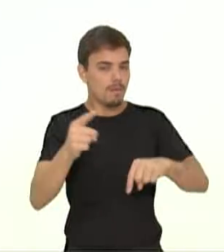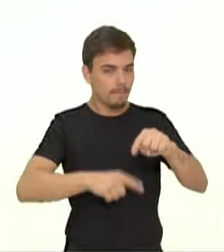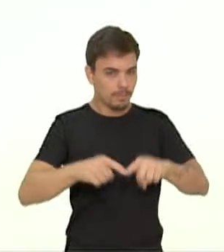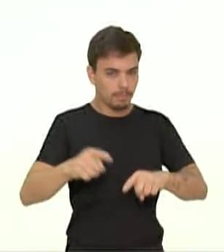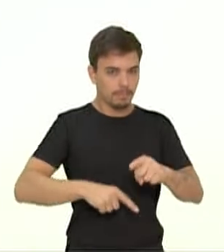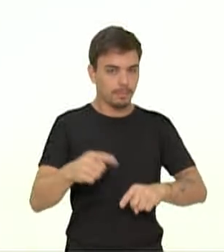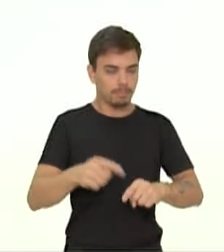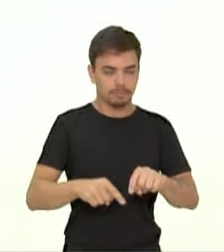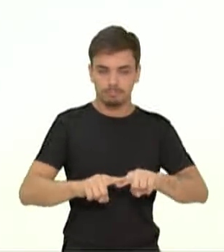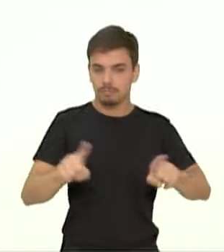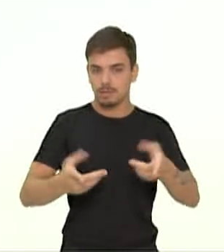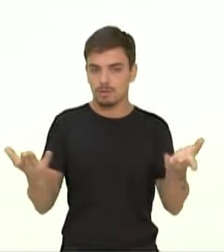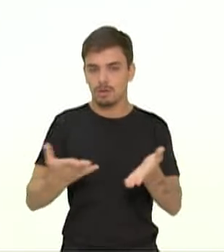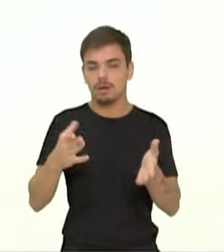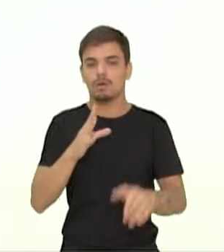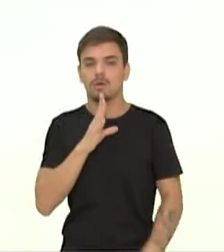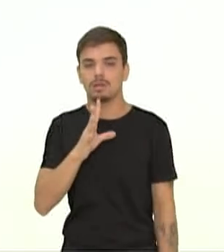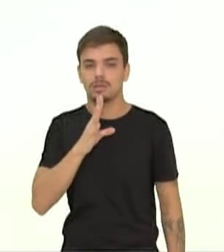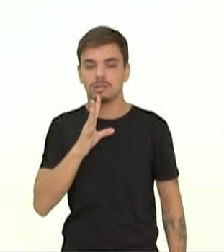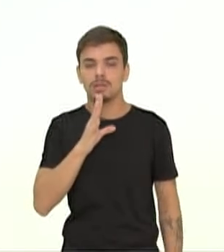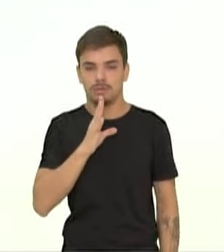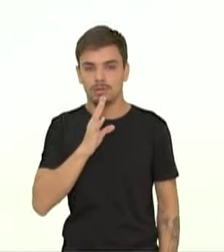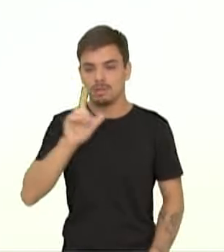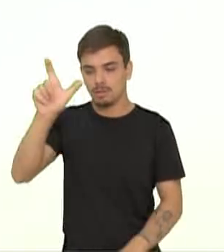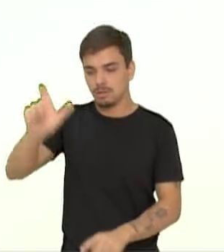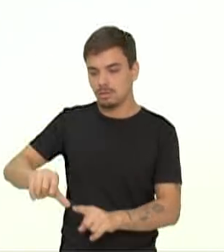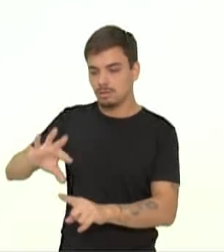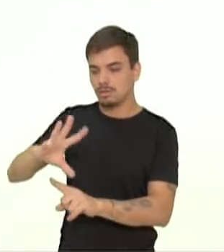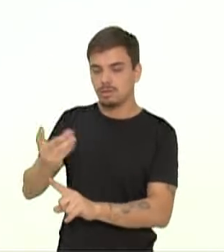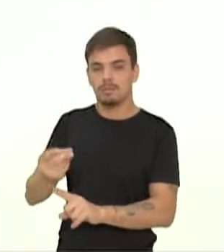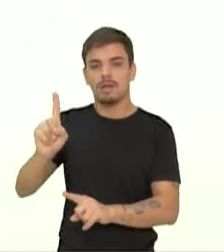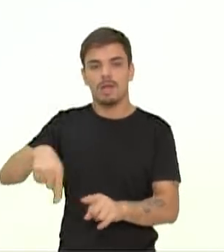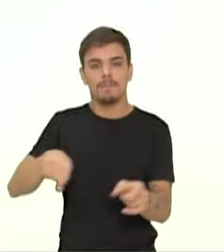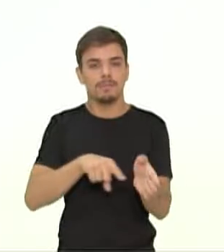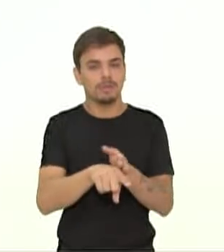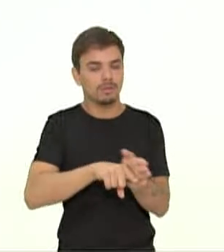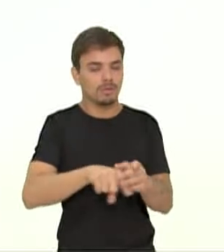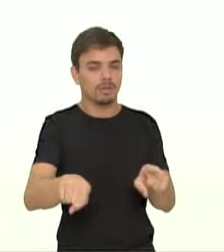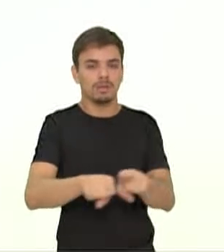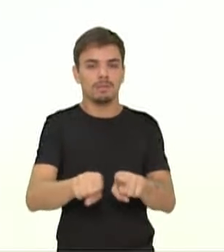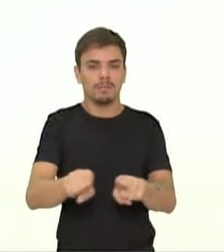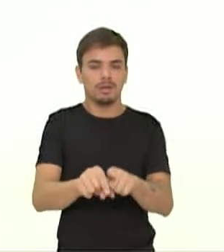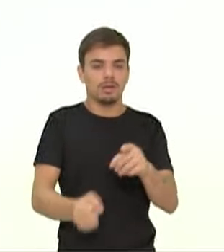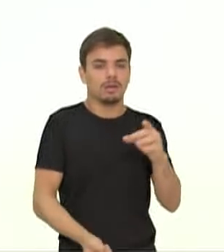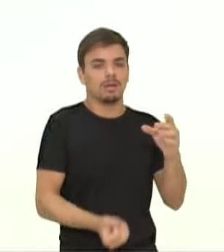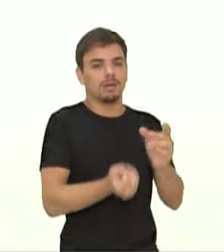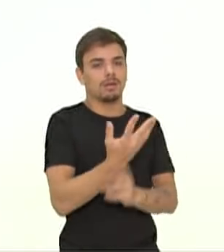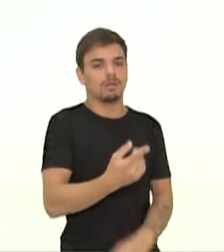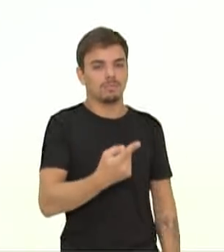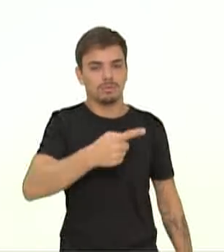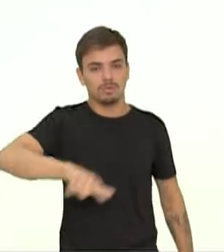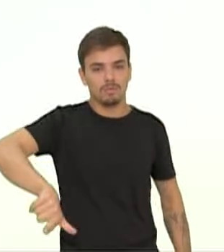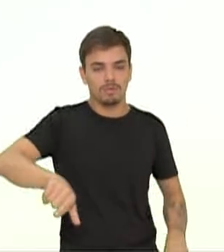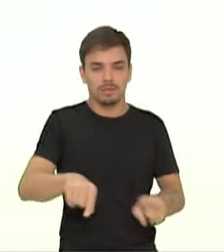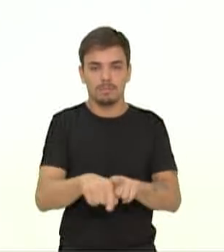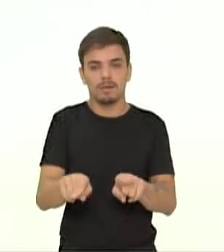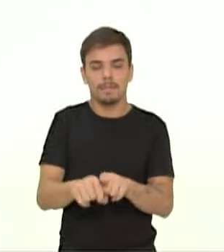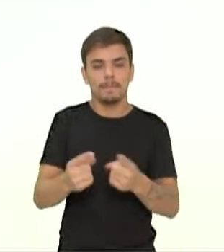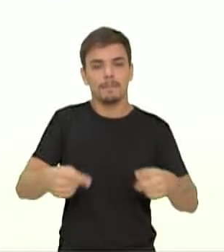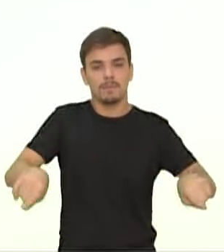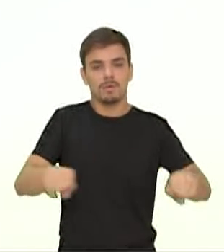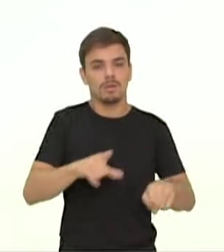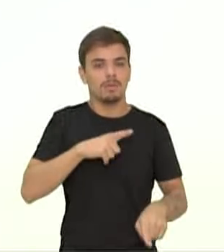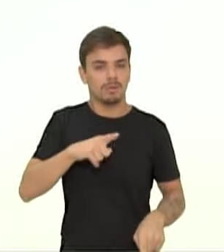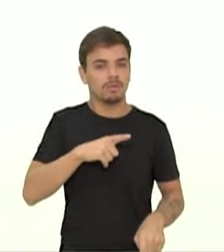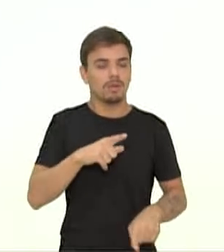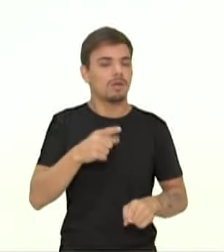Vamos conhecer um grupo onde as artistas são também pesquisadoras. Criam e recriam sons e arranjos musicais,